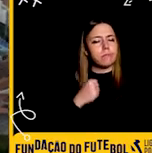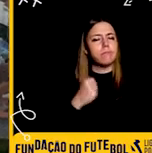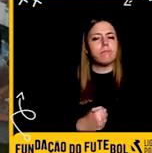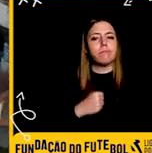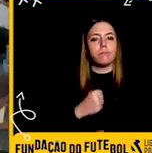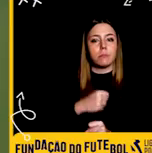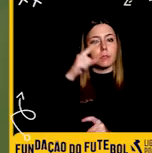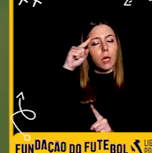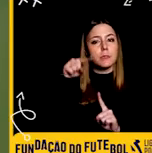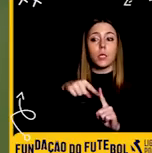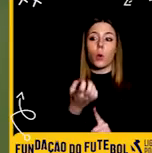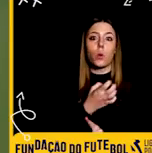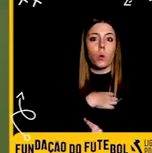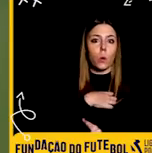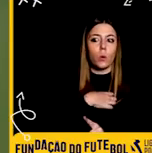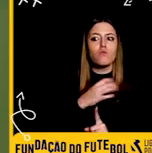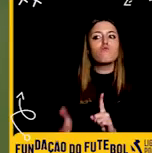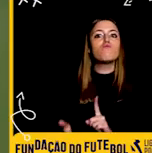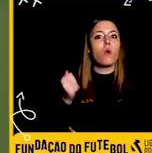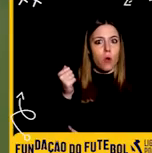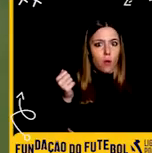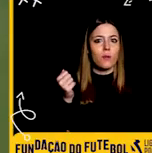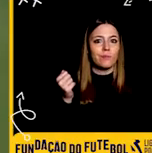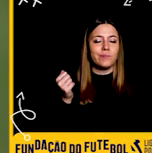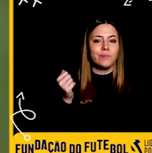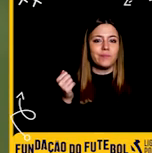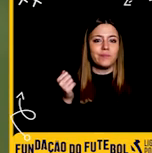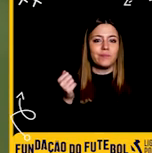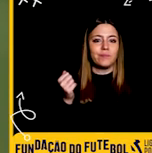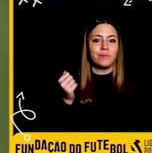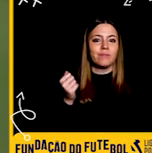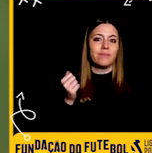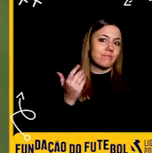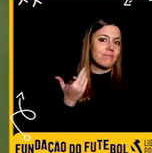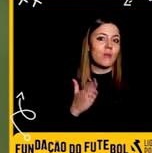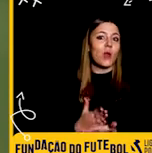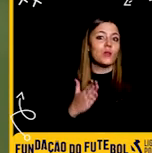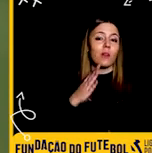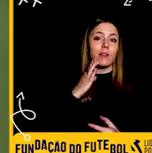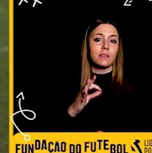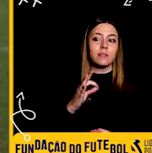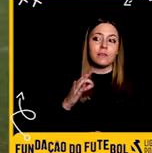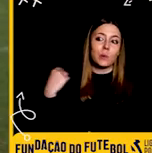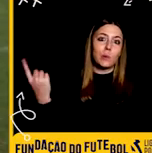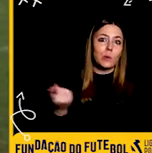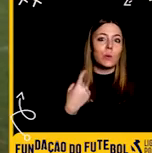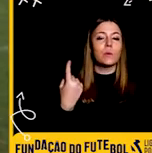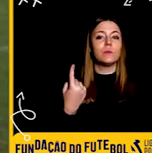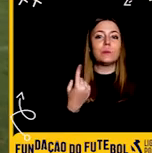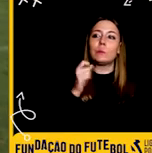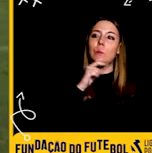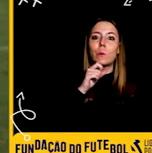que trabalham muito para que o clube tenha sucesso e só assim é que